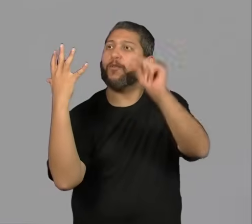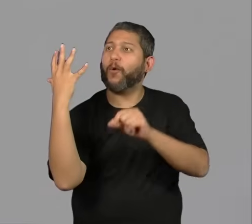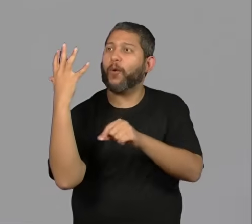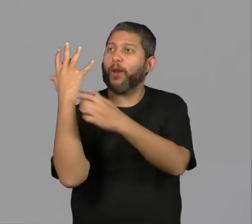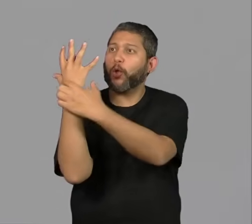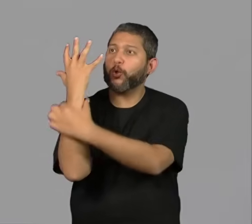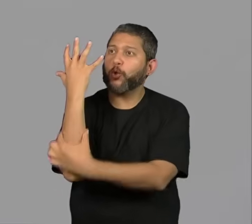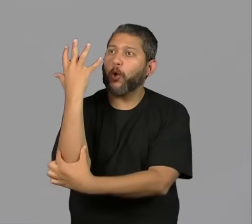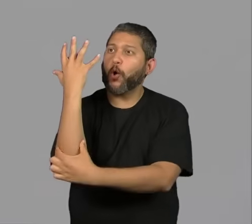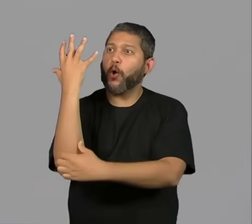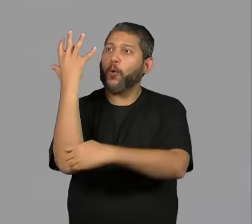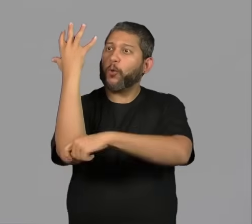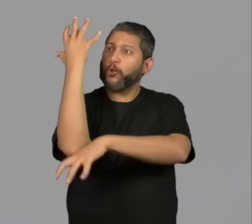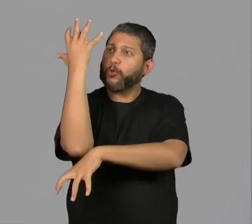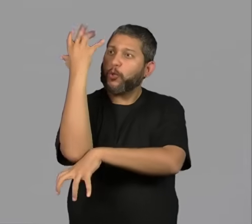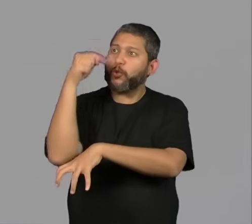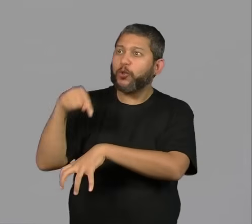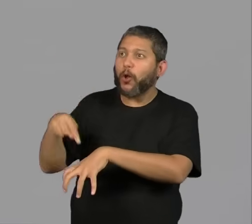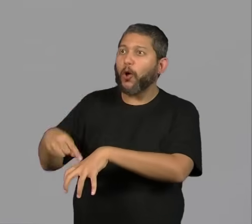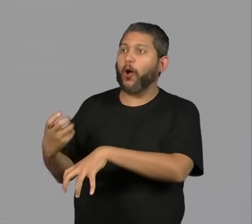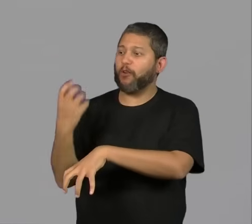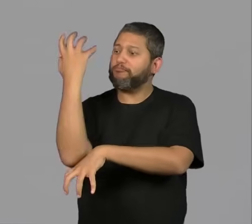idade, etc., tratar